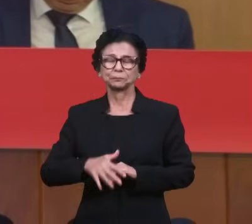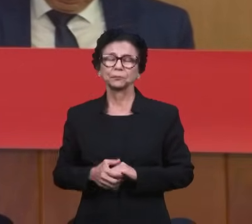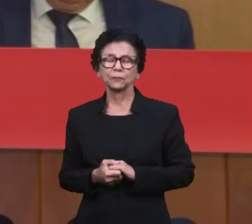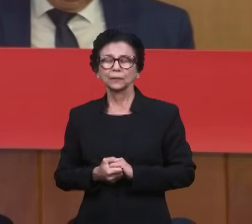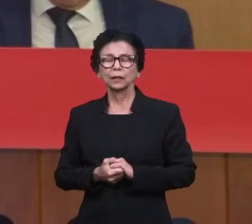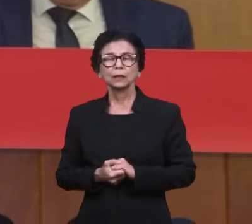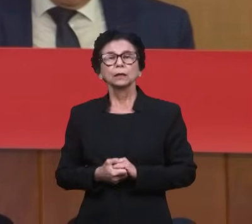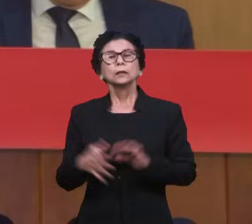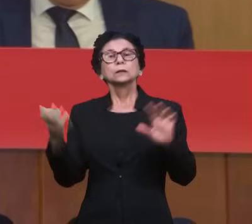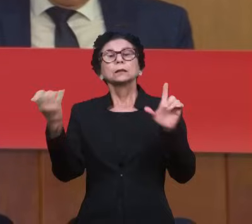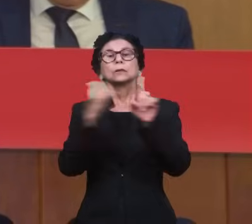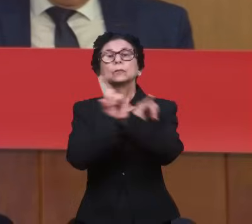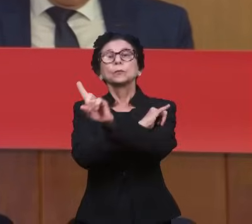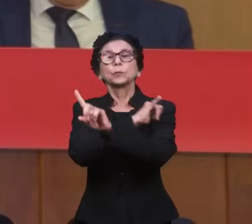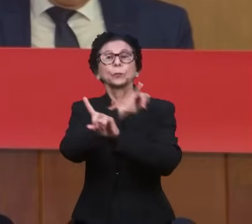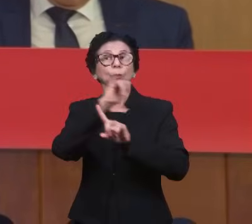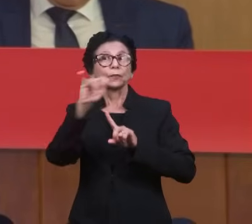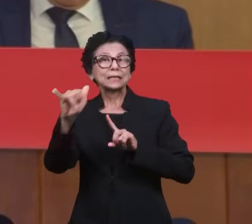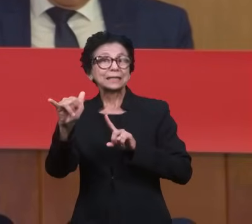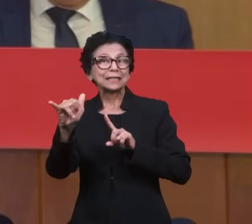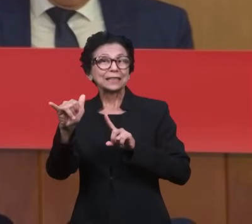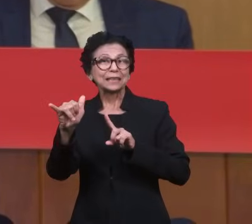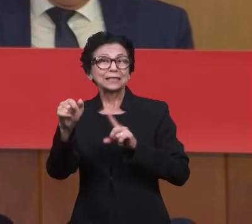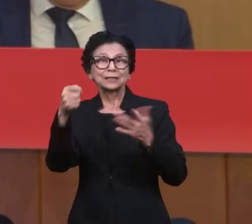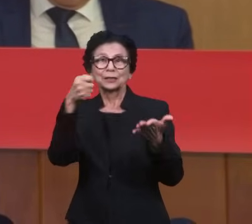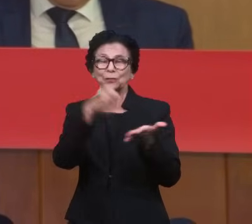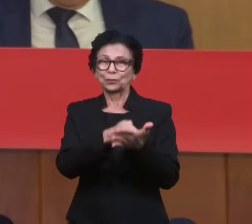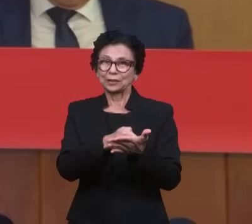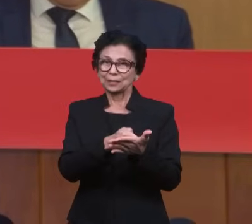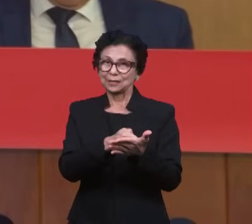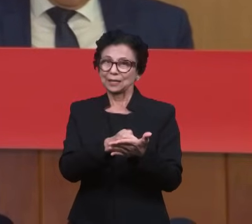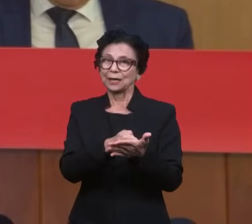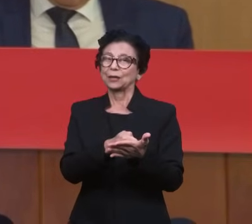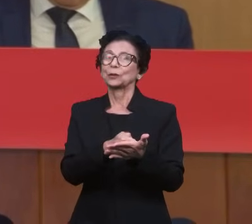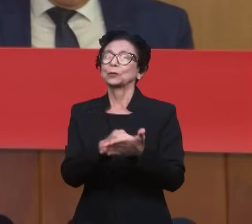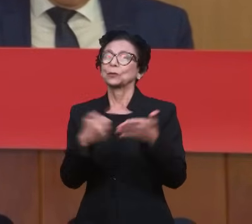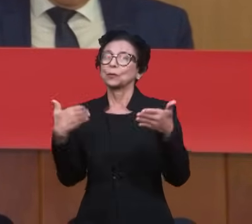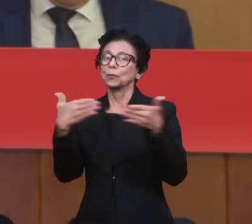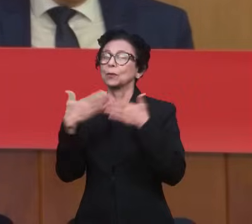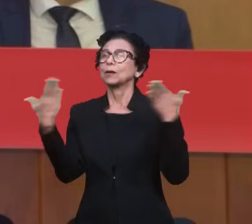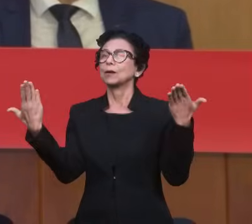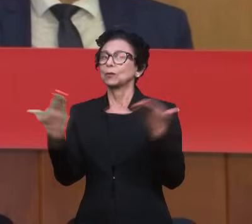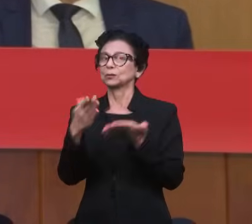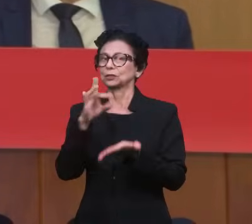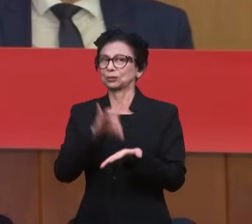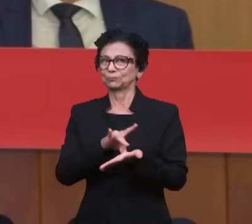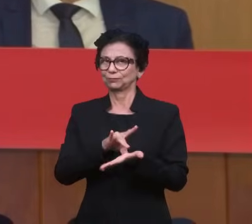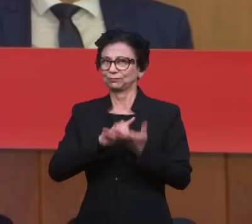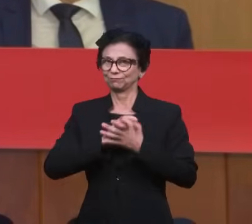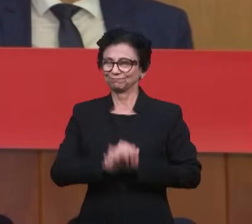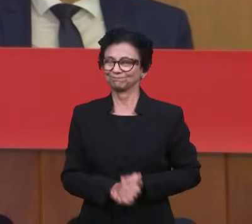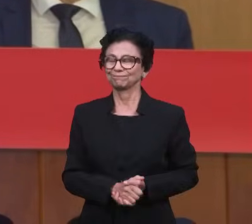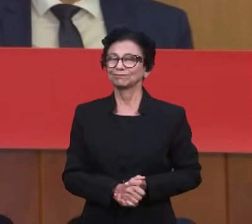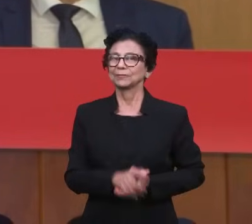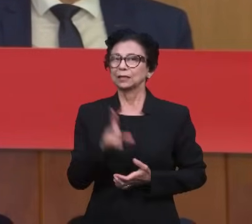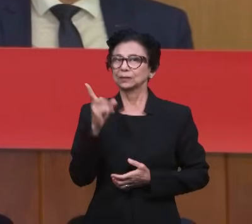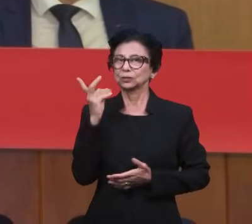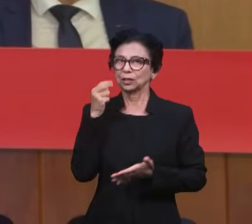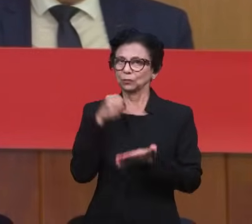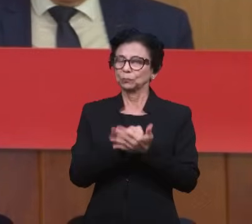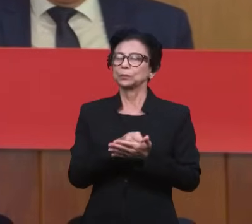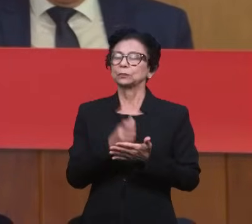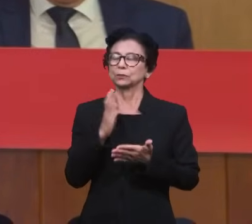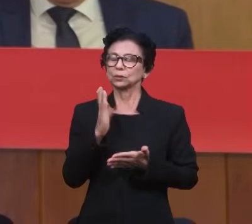com os fatos que estão ocorrendo em nossos dias. Louvado seja o nome do Senhor. essa trombeta tocou.